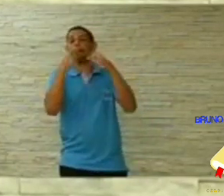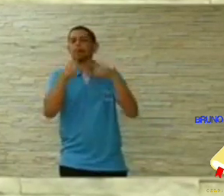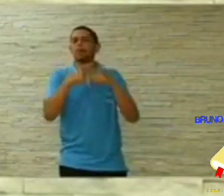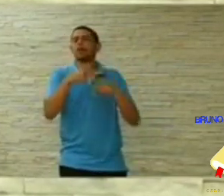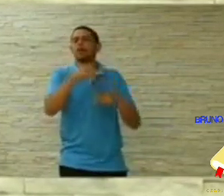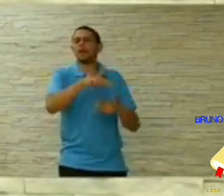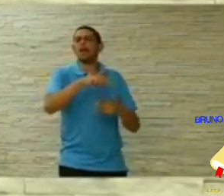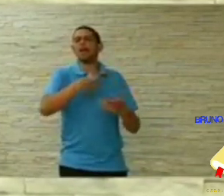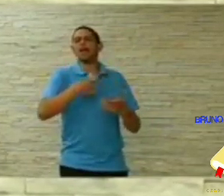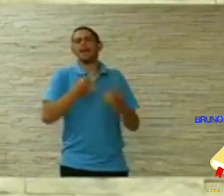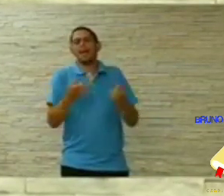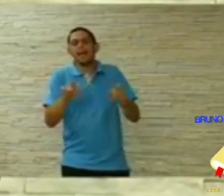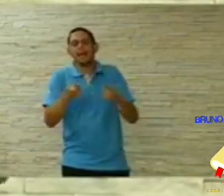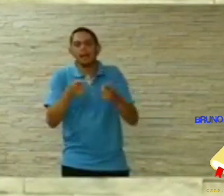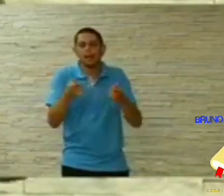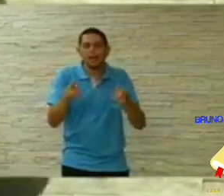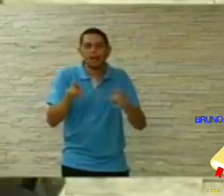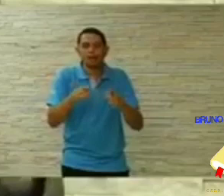que foram